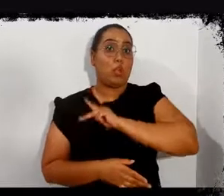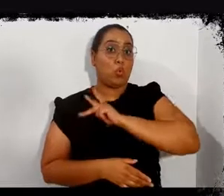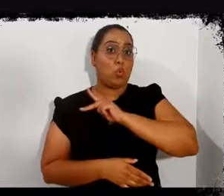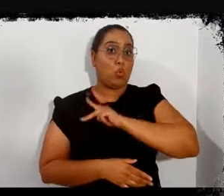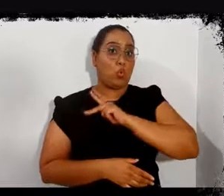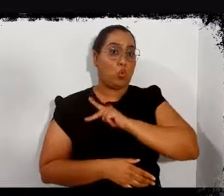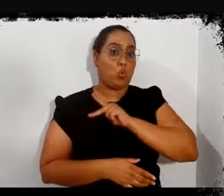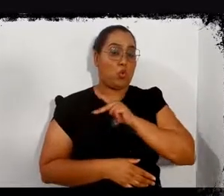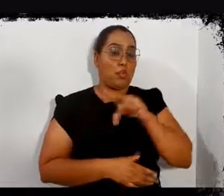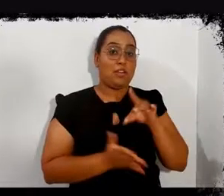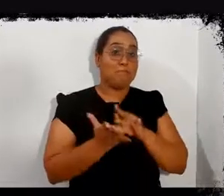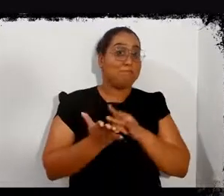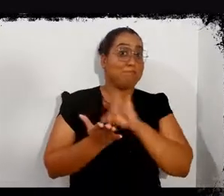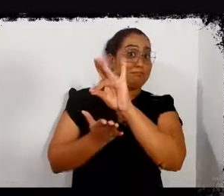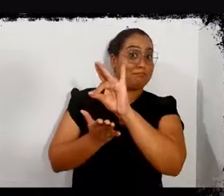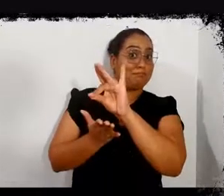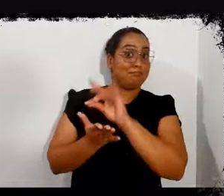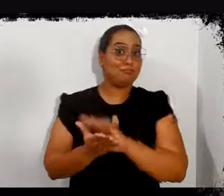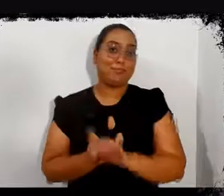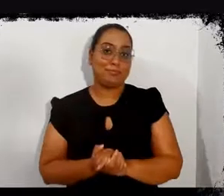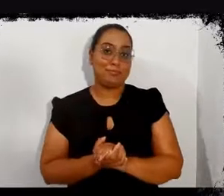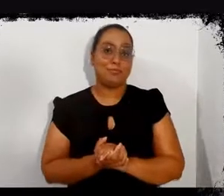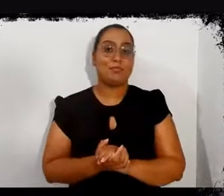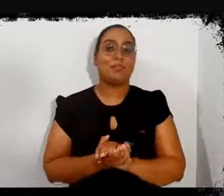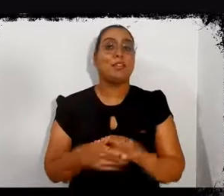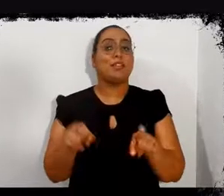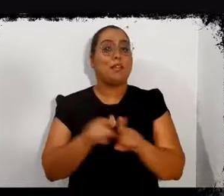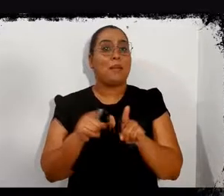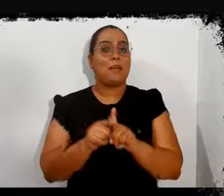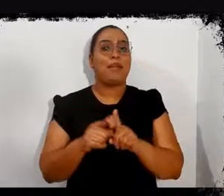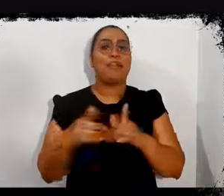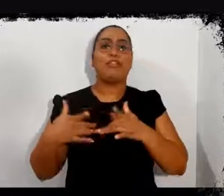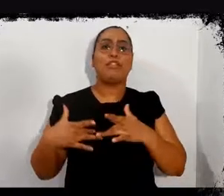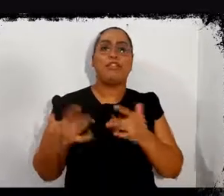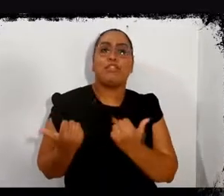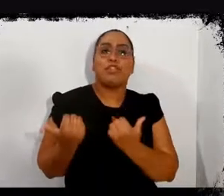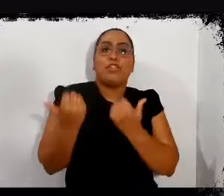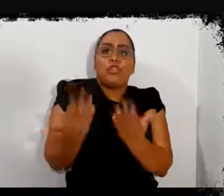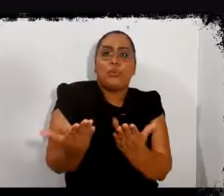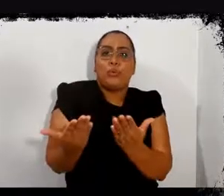ou diz o que ele deve fazer para conseguir aquilo que o herói está buscando.